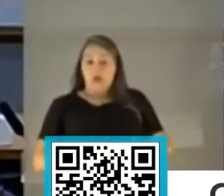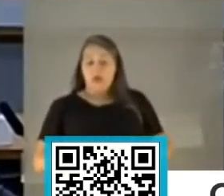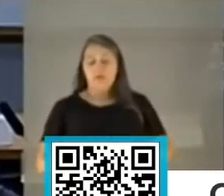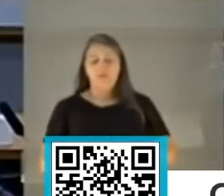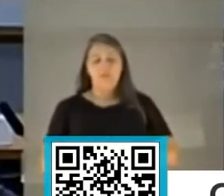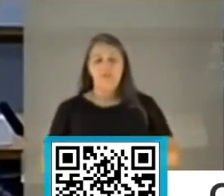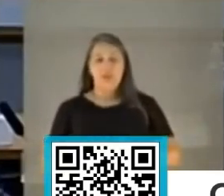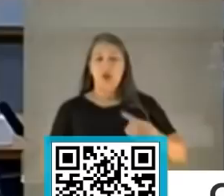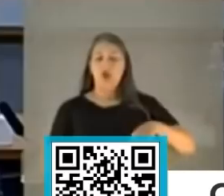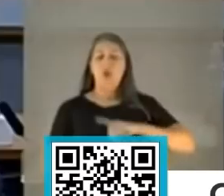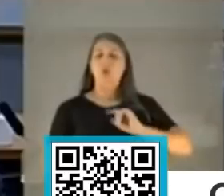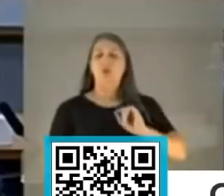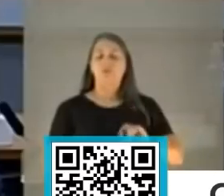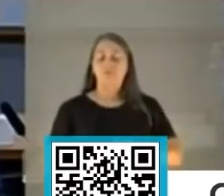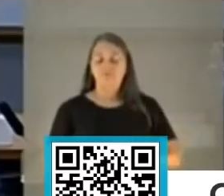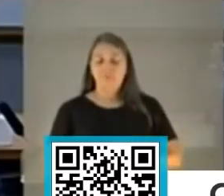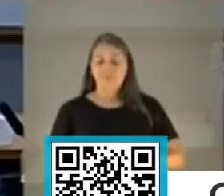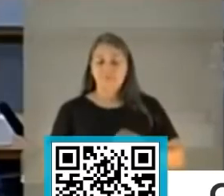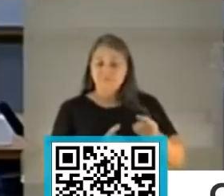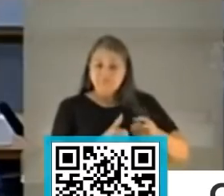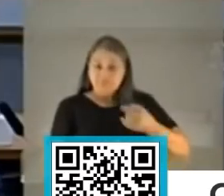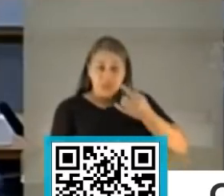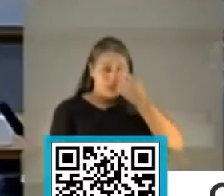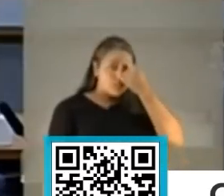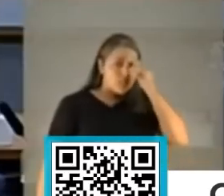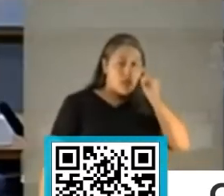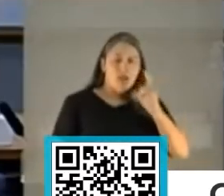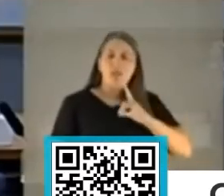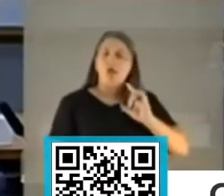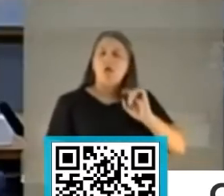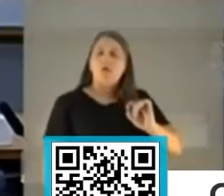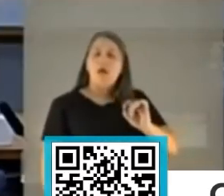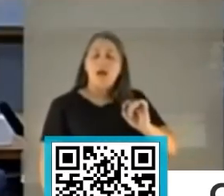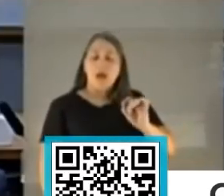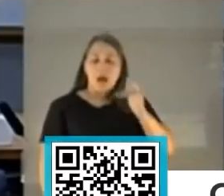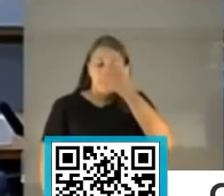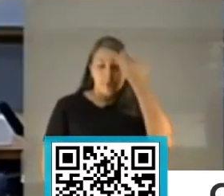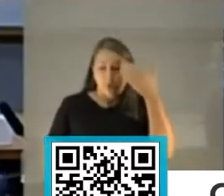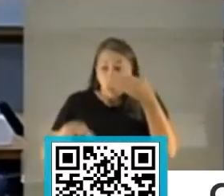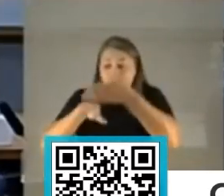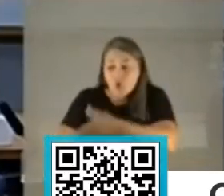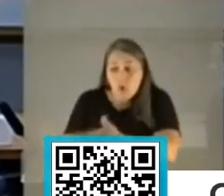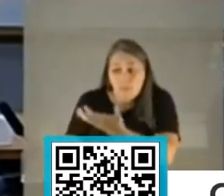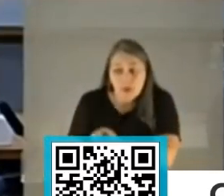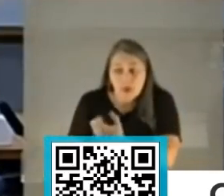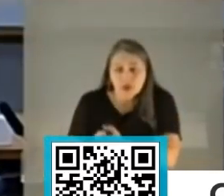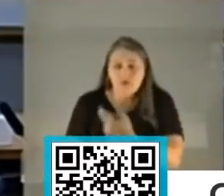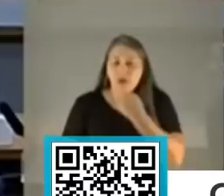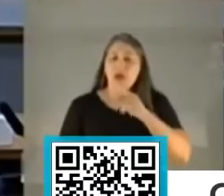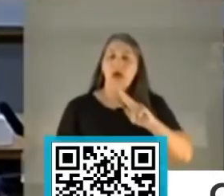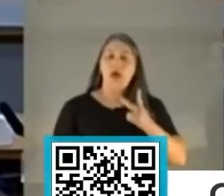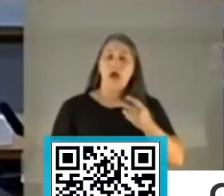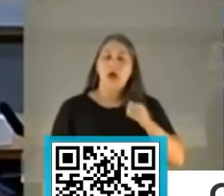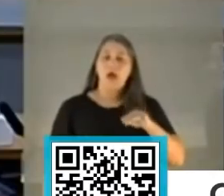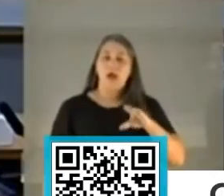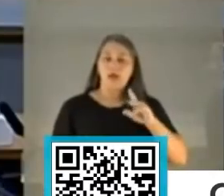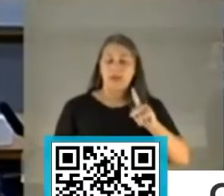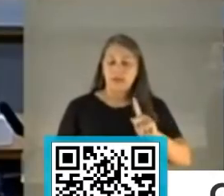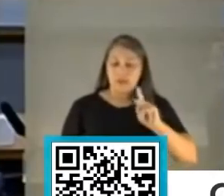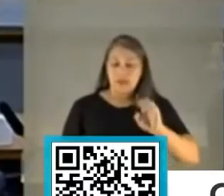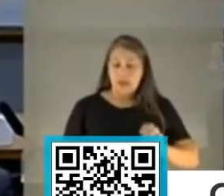a Primeira ideia que nós fazemos quando a gente escuta dizer que alguém invadir um dispositivo achar o tanto que